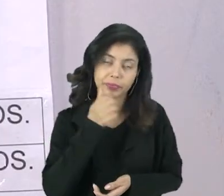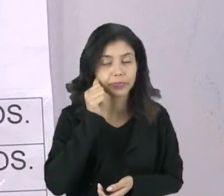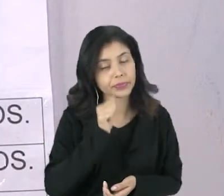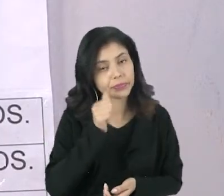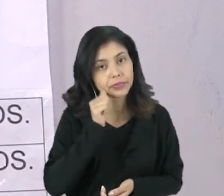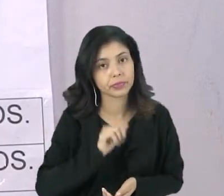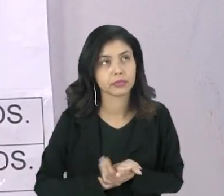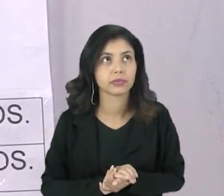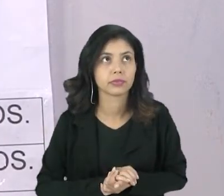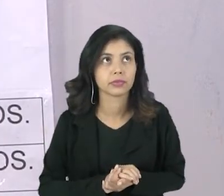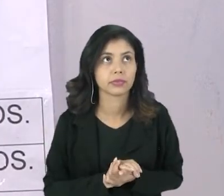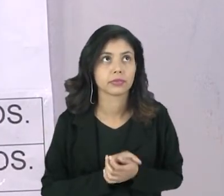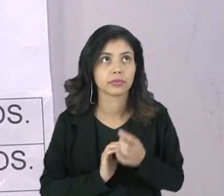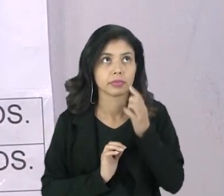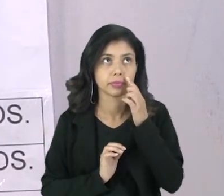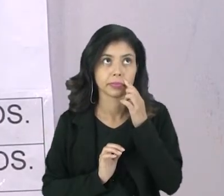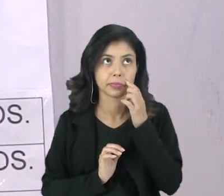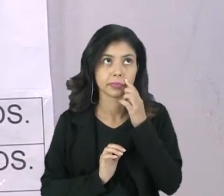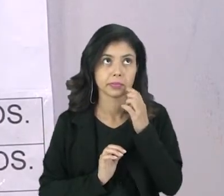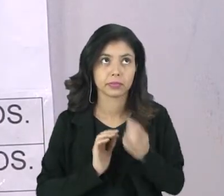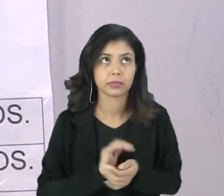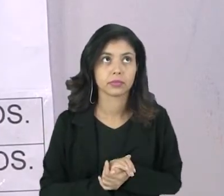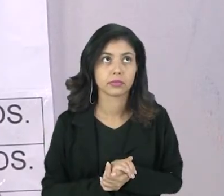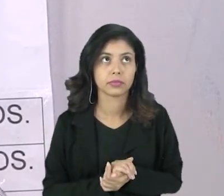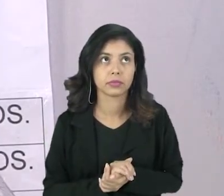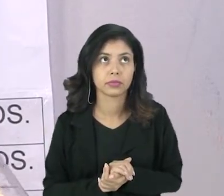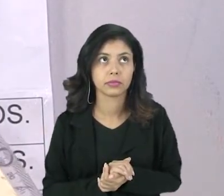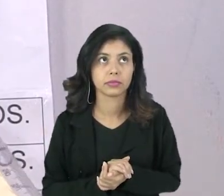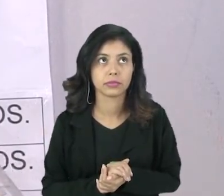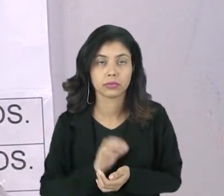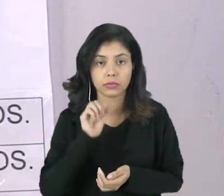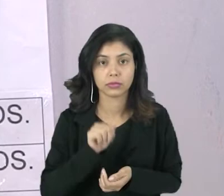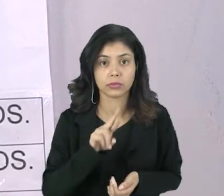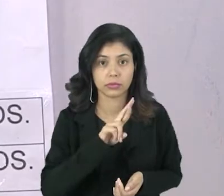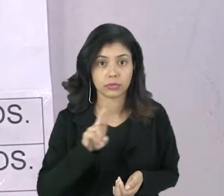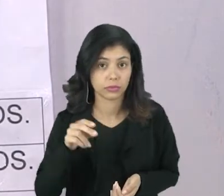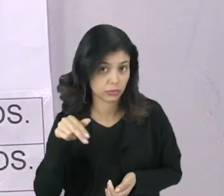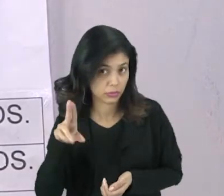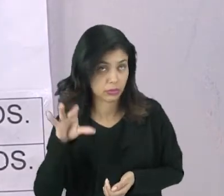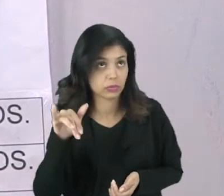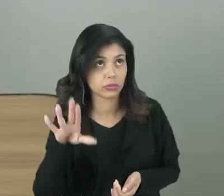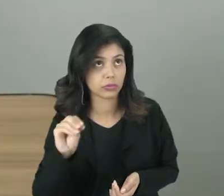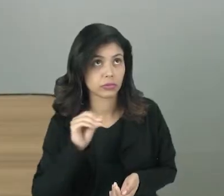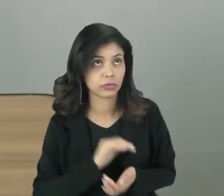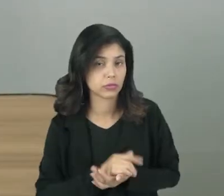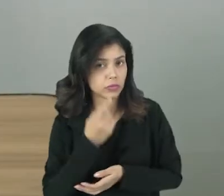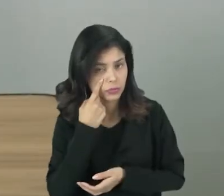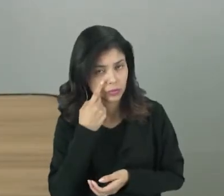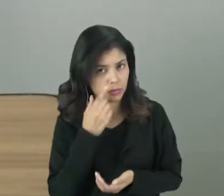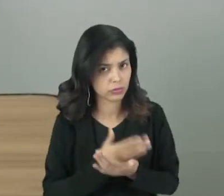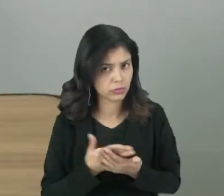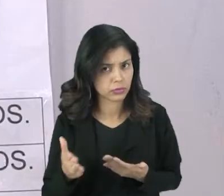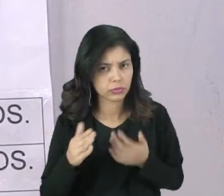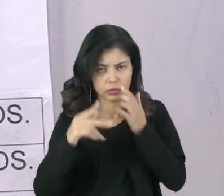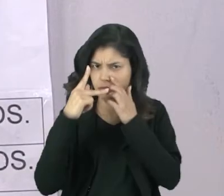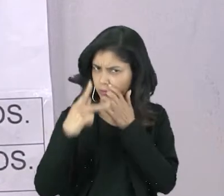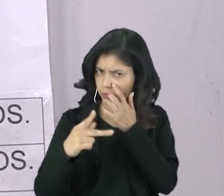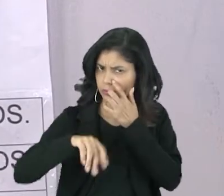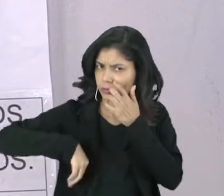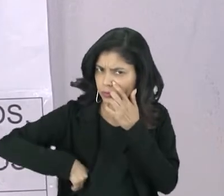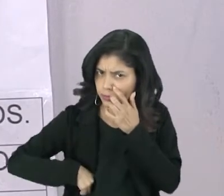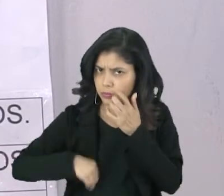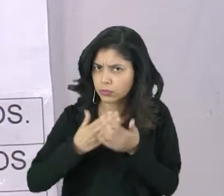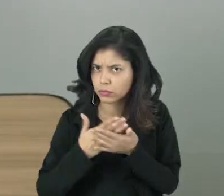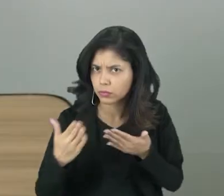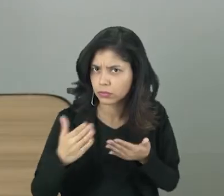menina a menina está arrumando arrumando inicia com a letra